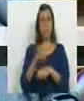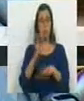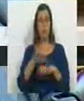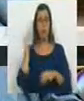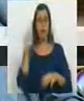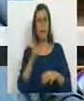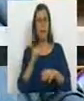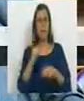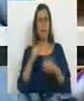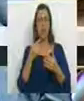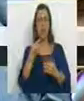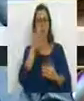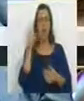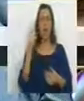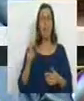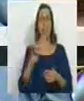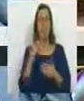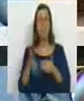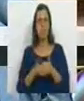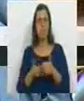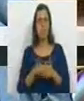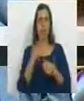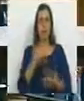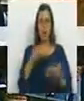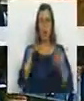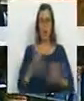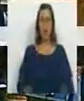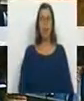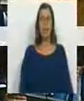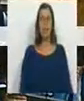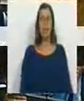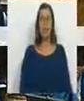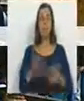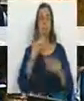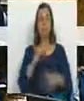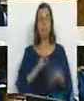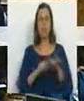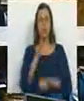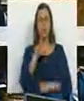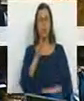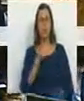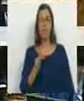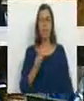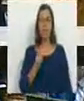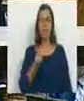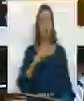relativamente à criminalização do abandono dos idosos. Muito obrigado. Bem. Obrigado, senhor deputado Fernando Negrão. Tem a palavra.